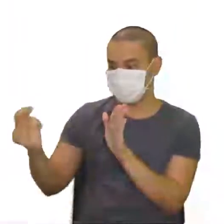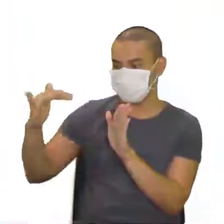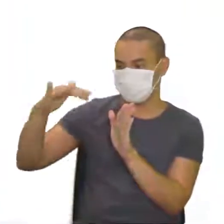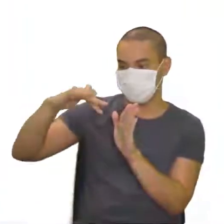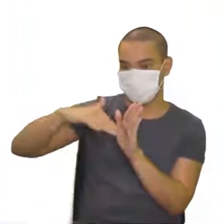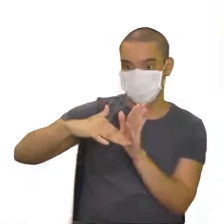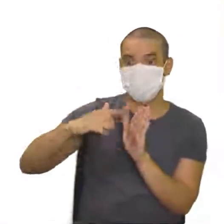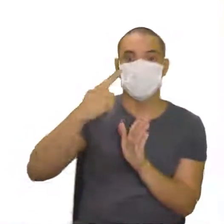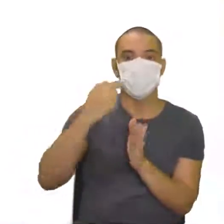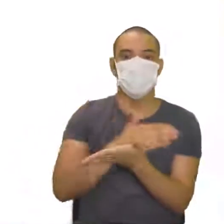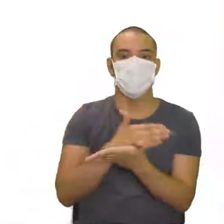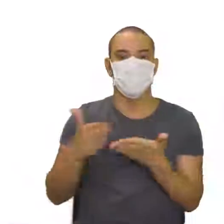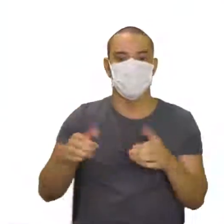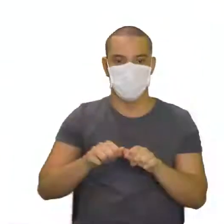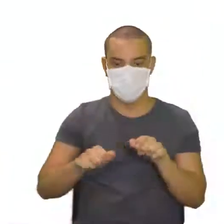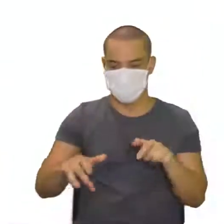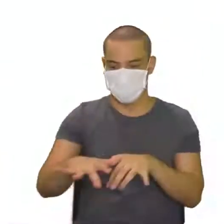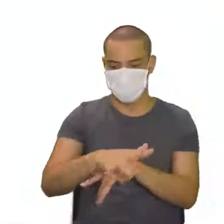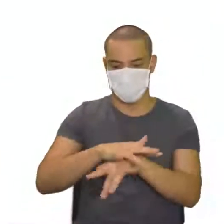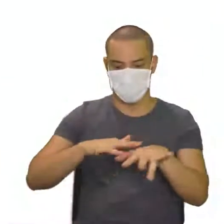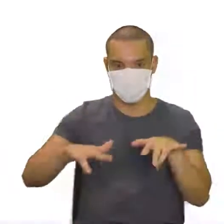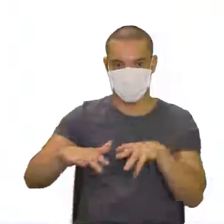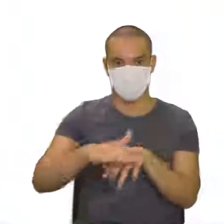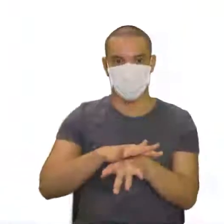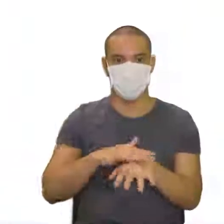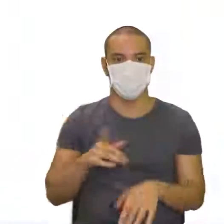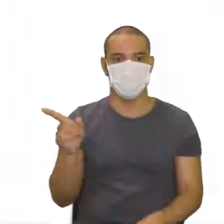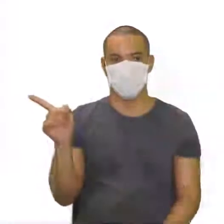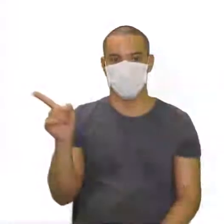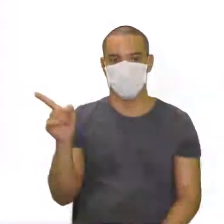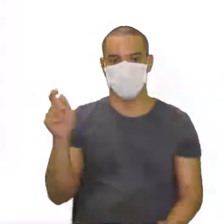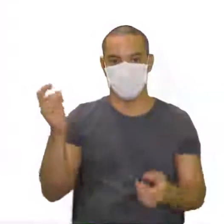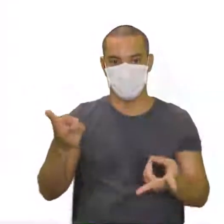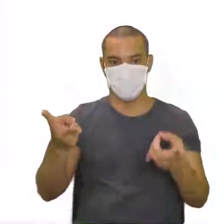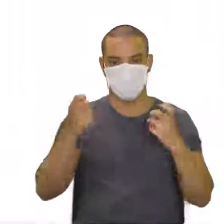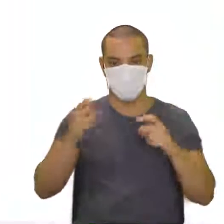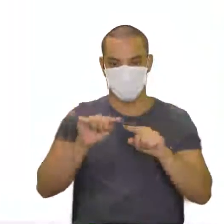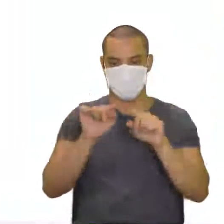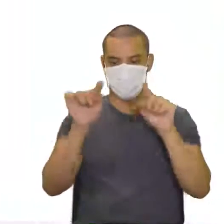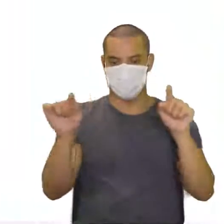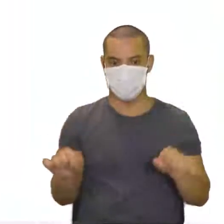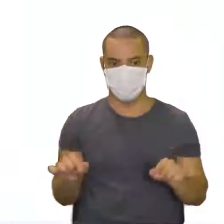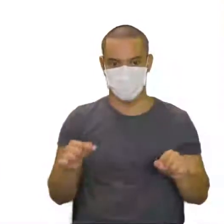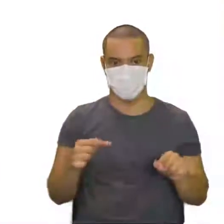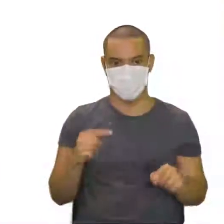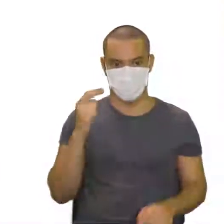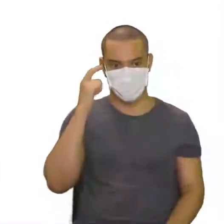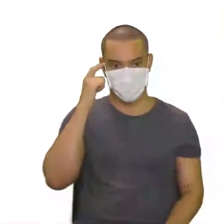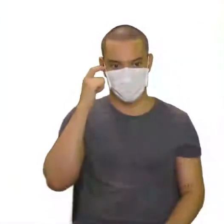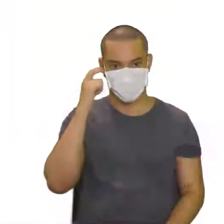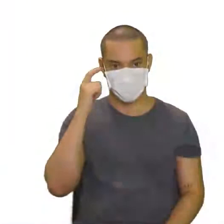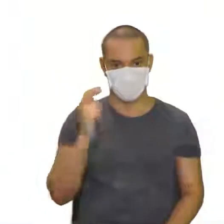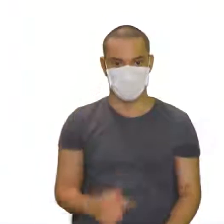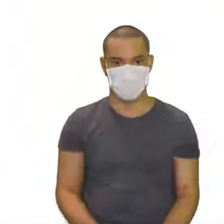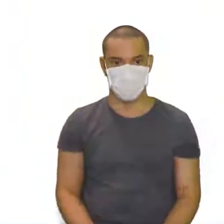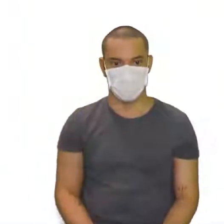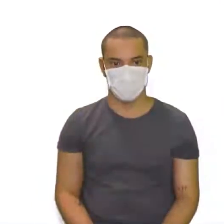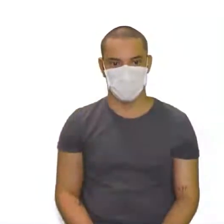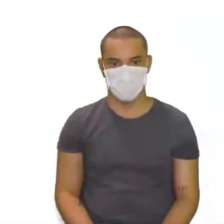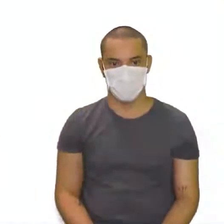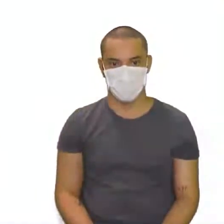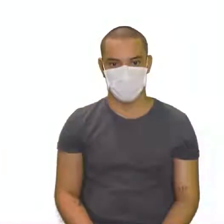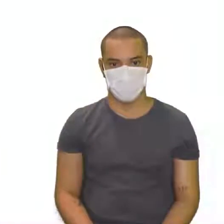ver, começar a ver o formato aqui, ó, desse campo nessa espira aqui, olha